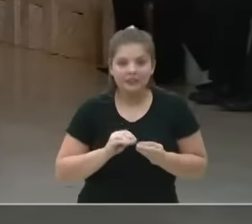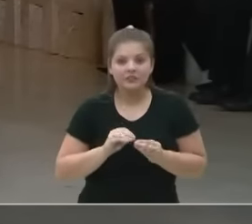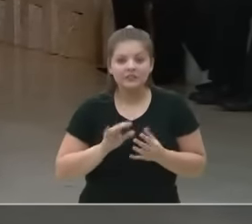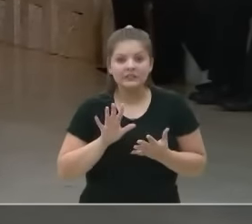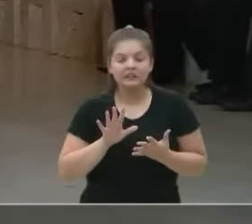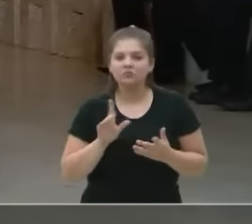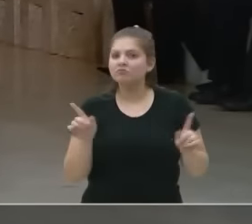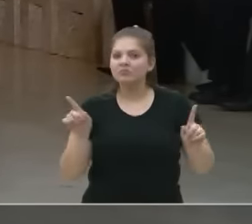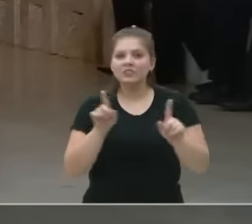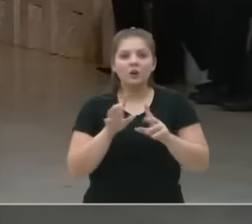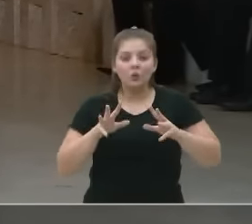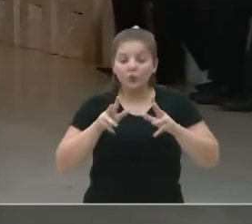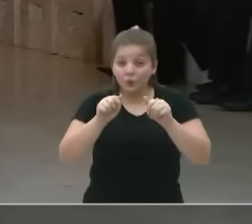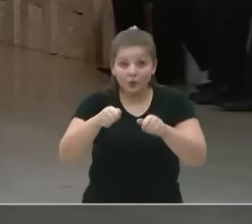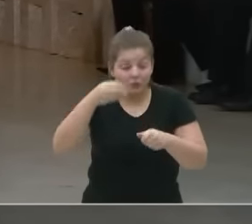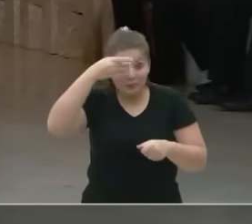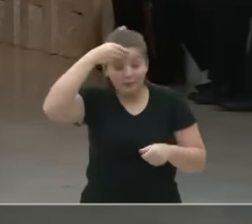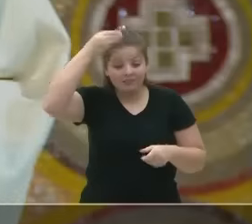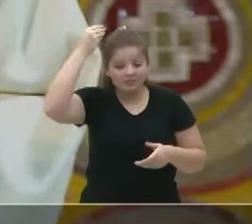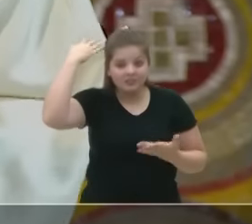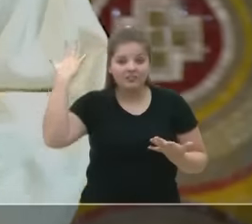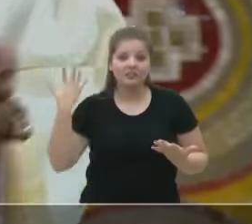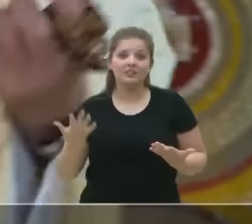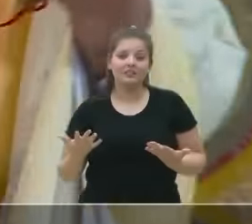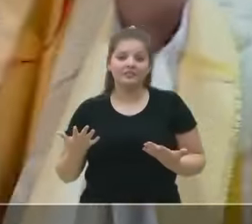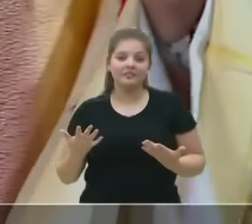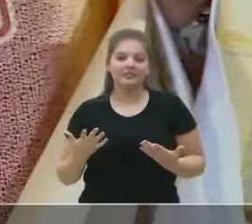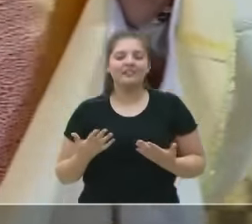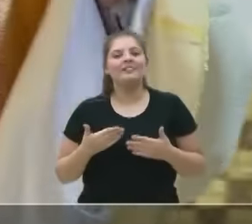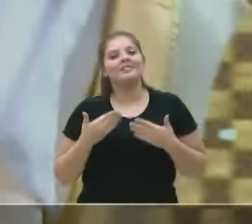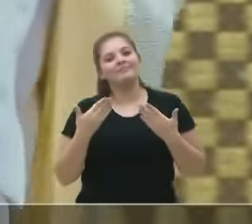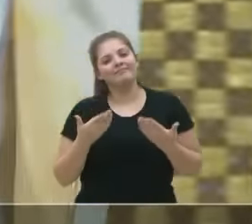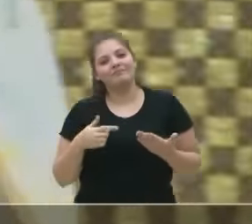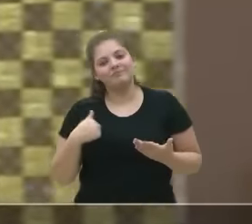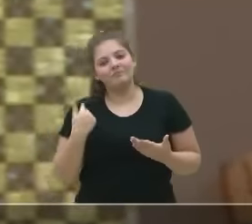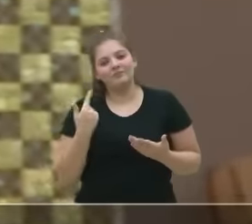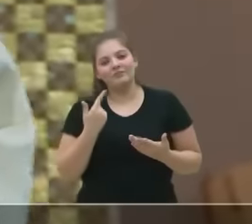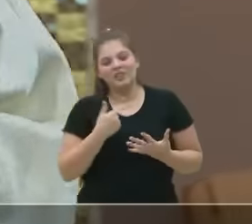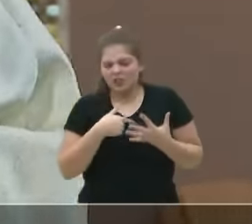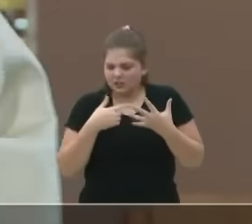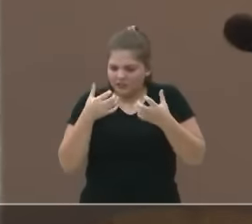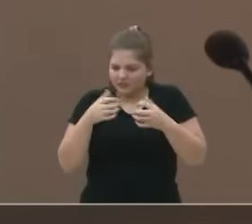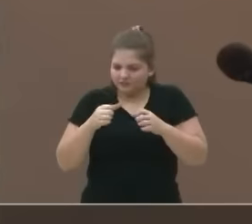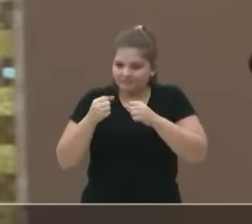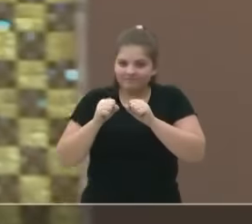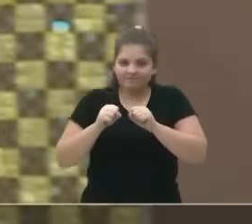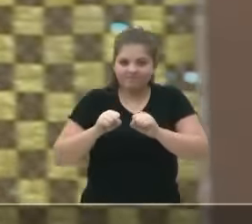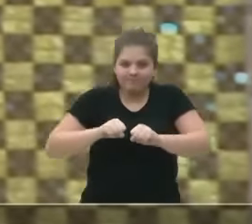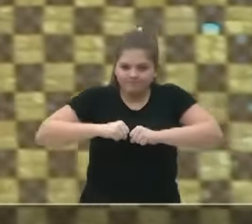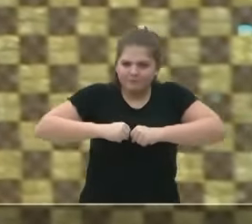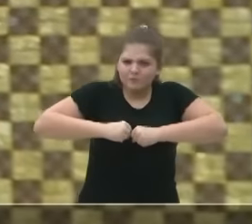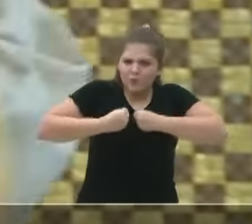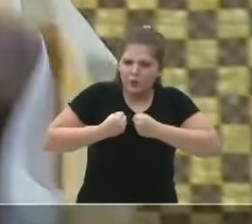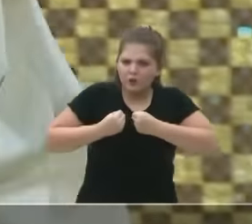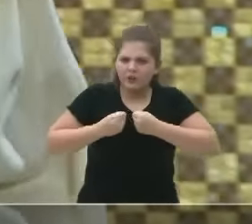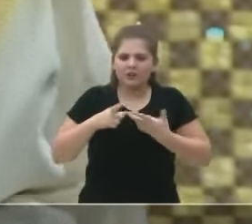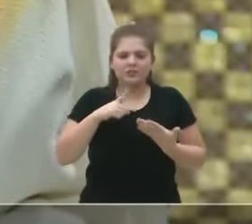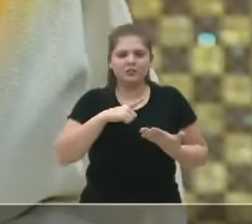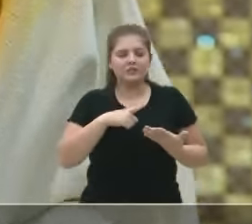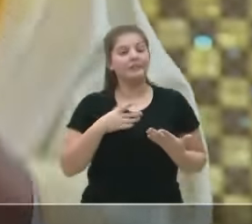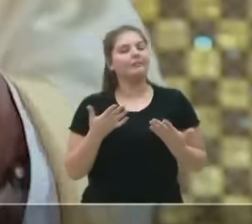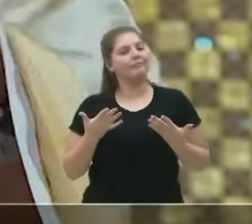é para todo batizado. Ah, se nós tivéssemos essa coragem. Tudo